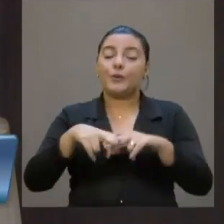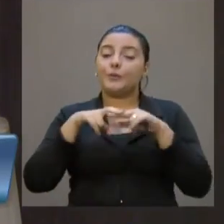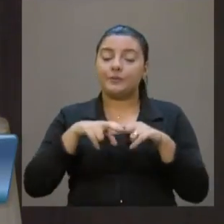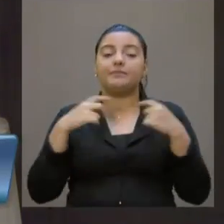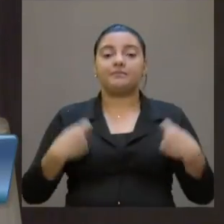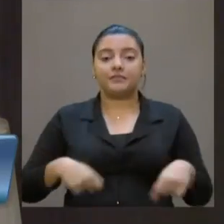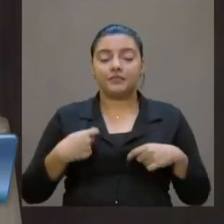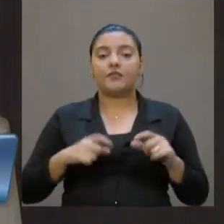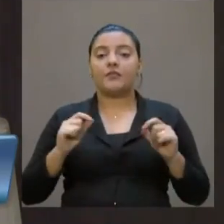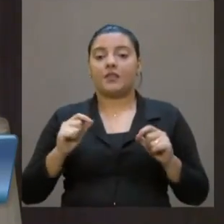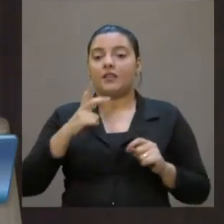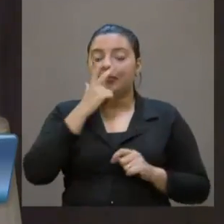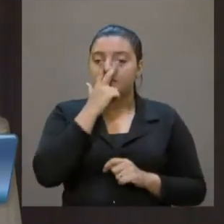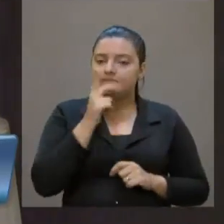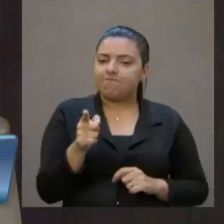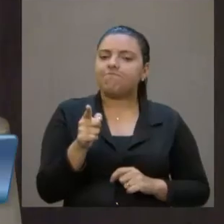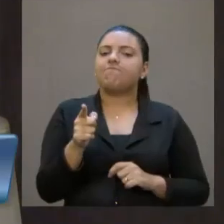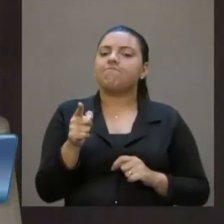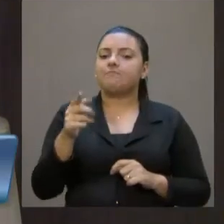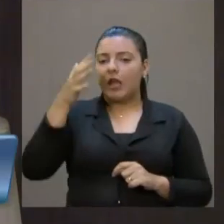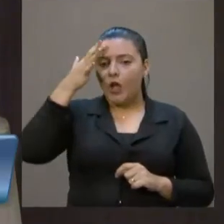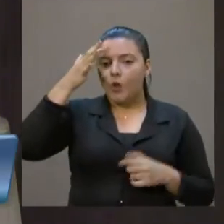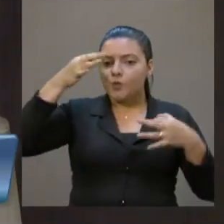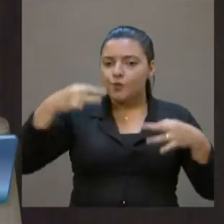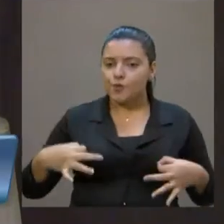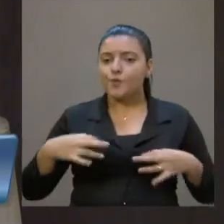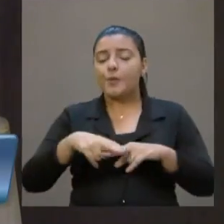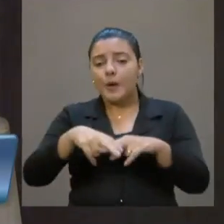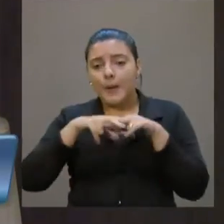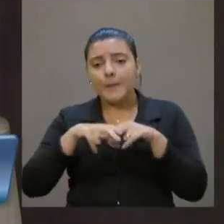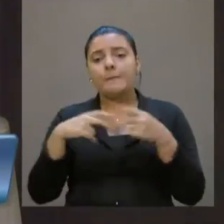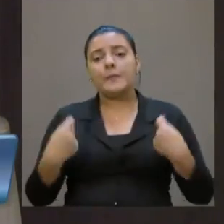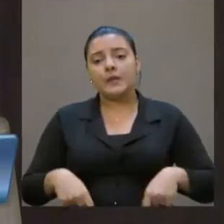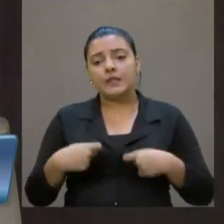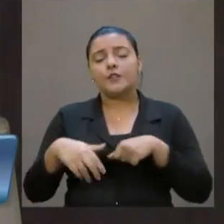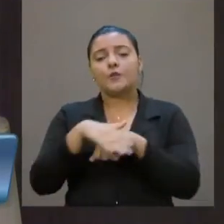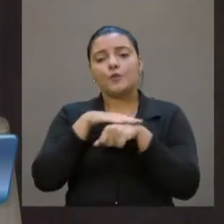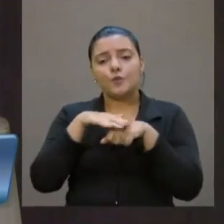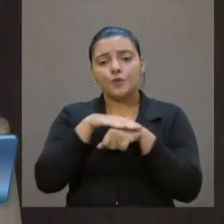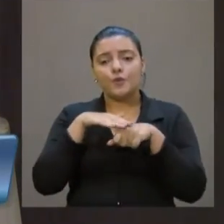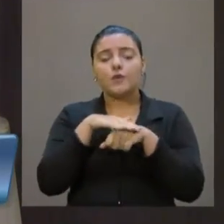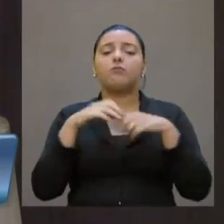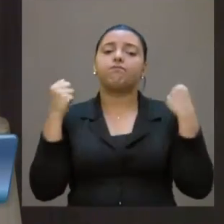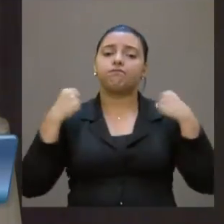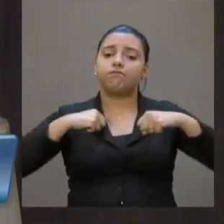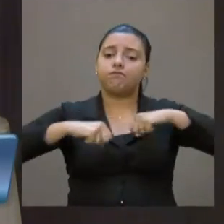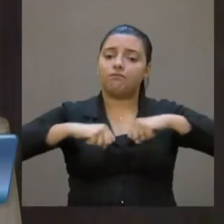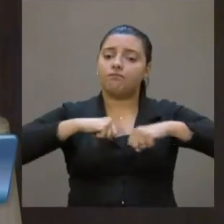sobretudo, assentar uma compreensão que nós precisamos, indiscutivelmente,